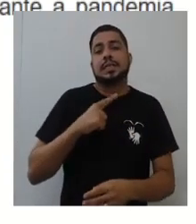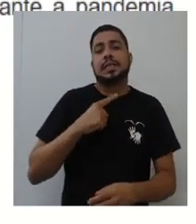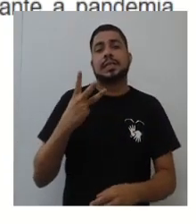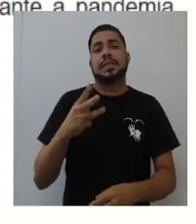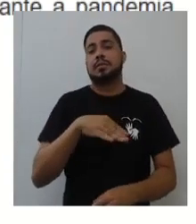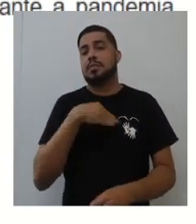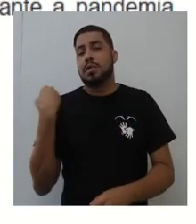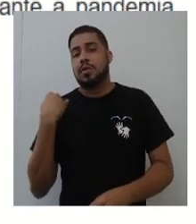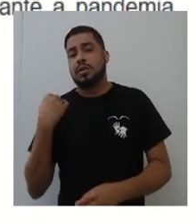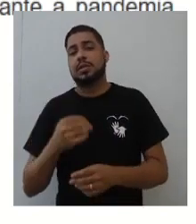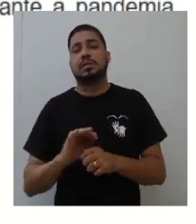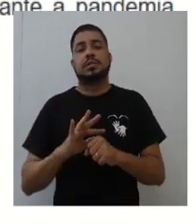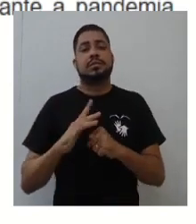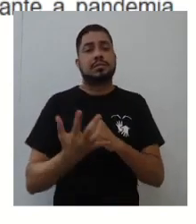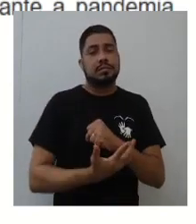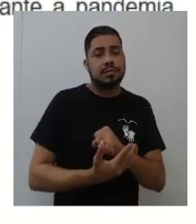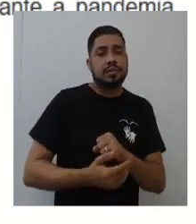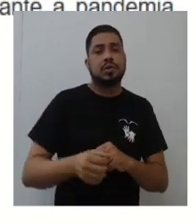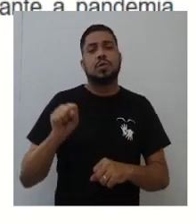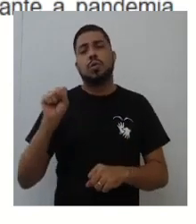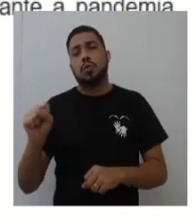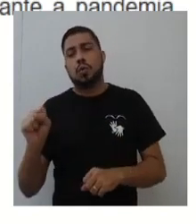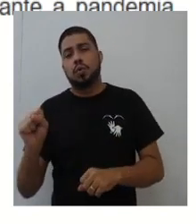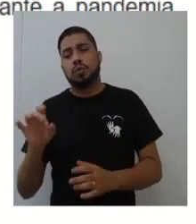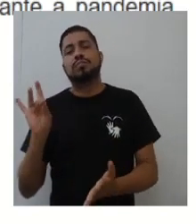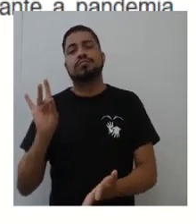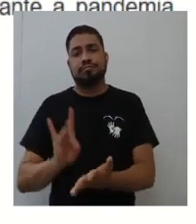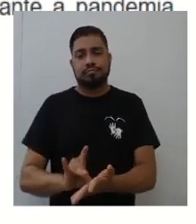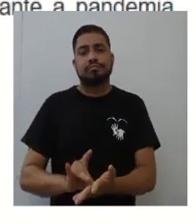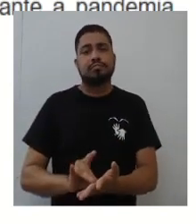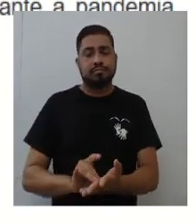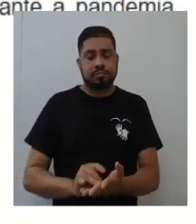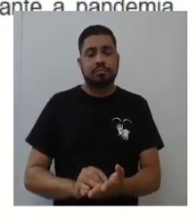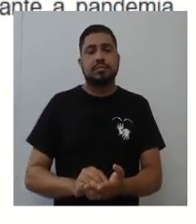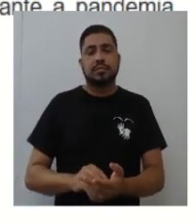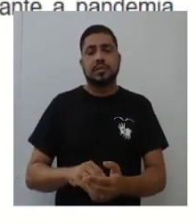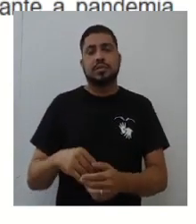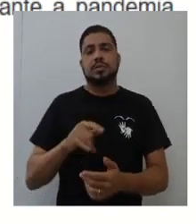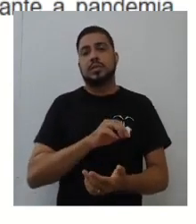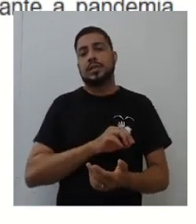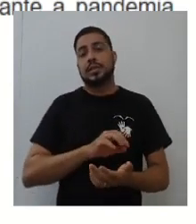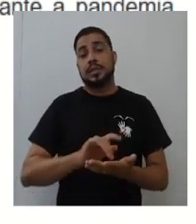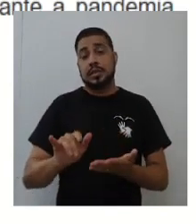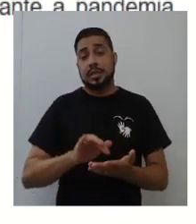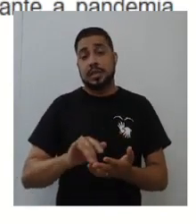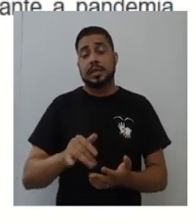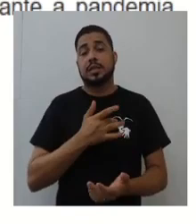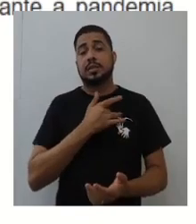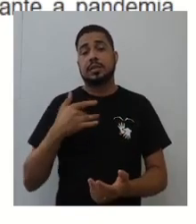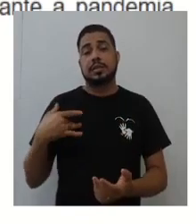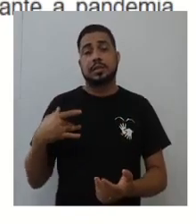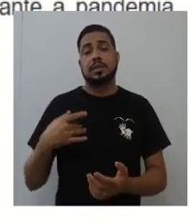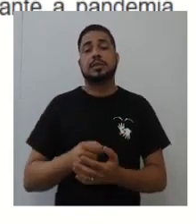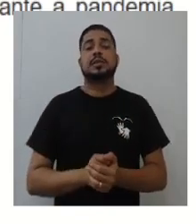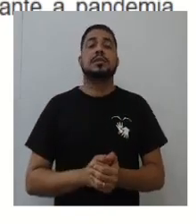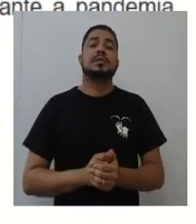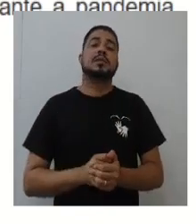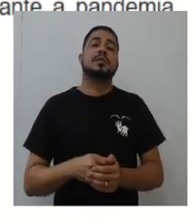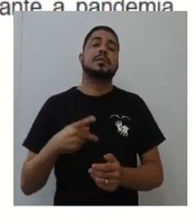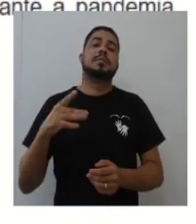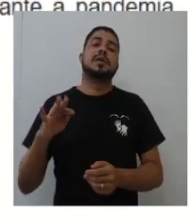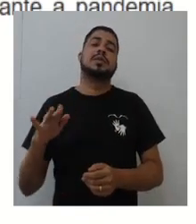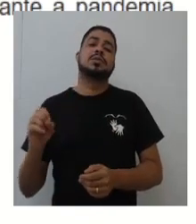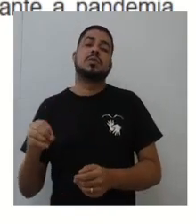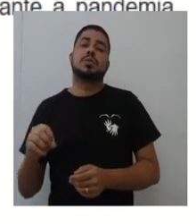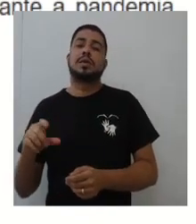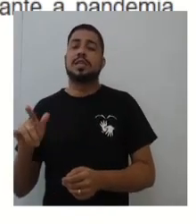por Covid-19 e 8 casos confirmados, segundo a Secretaria Estadual de Saúde, por Pedro Lins. As